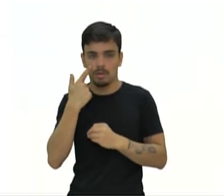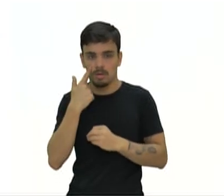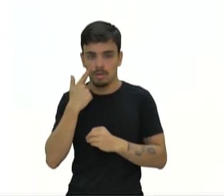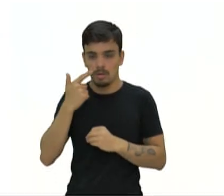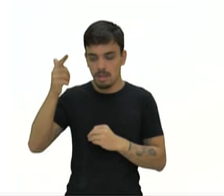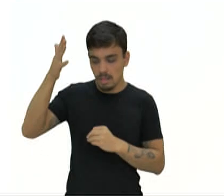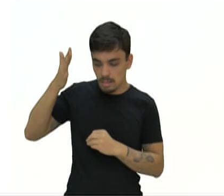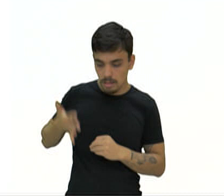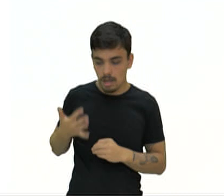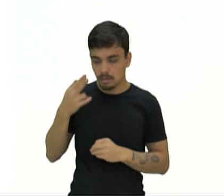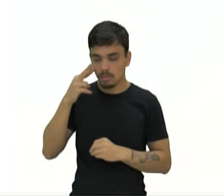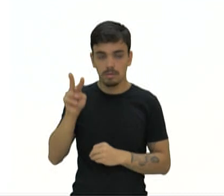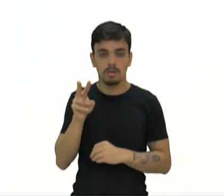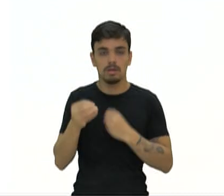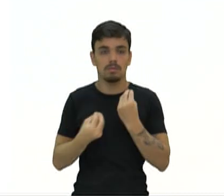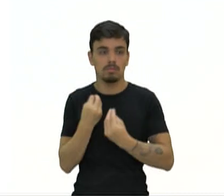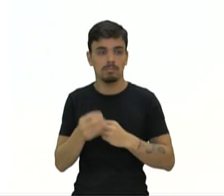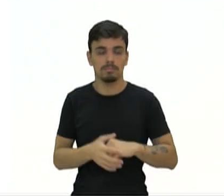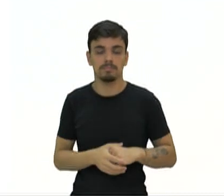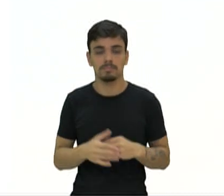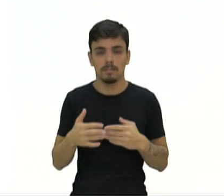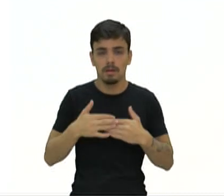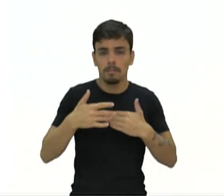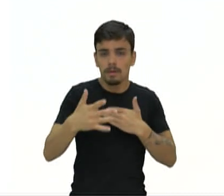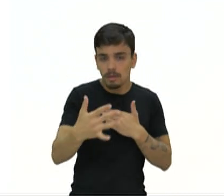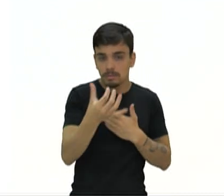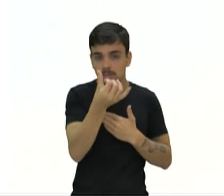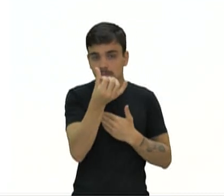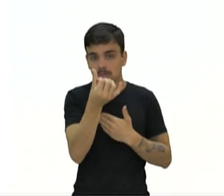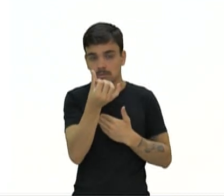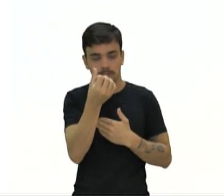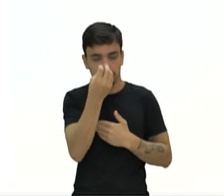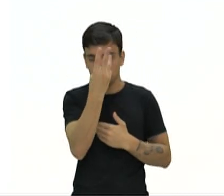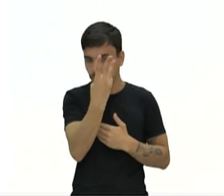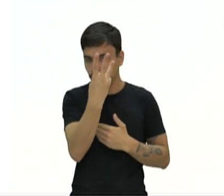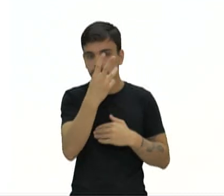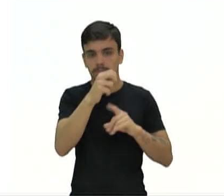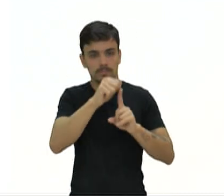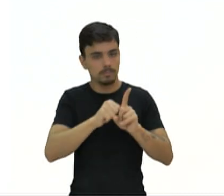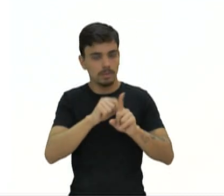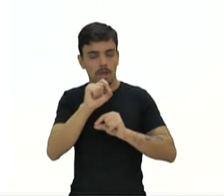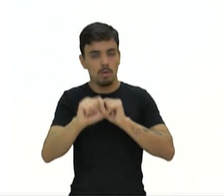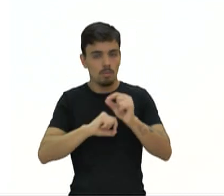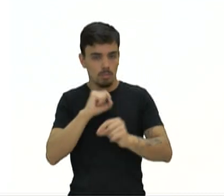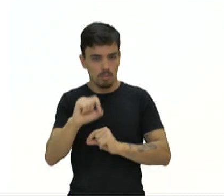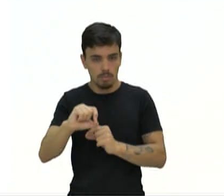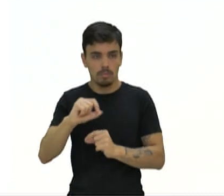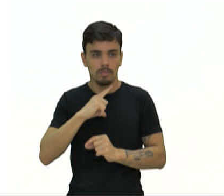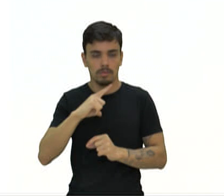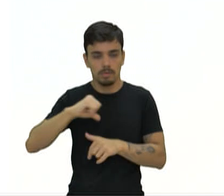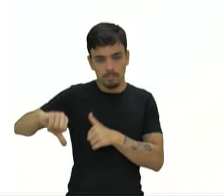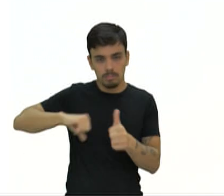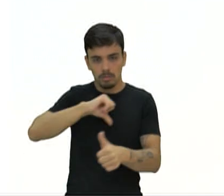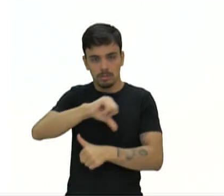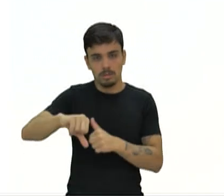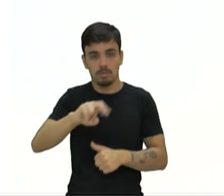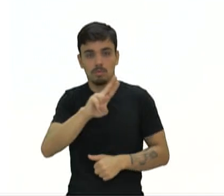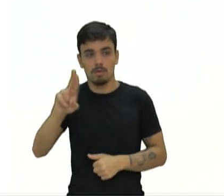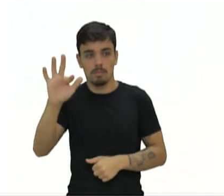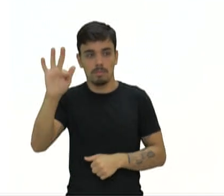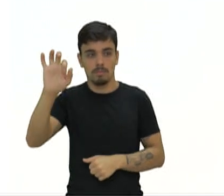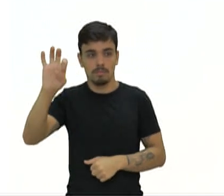embrião. E a partir do terceiro mês, ele já tem uma mudança e passa a se chamar feto.